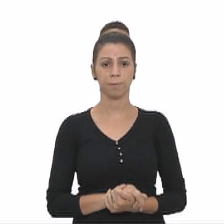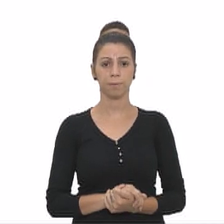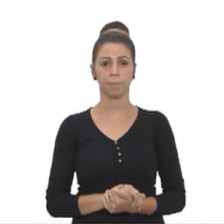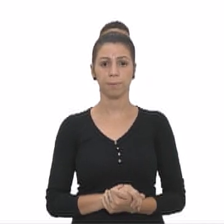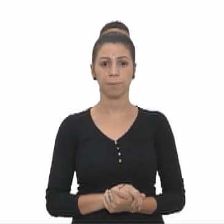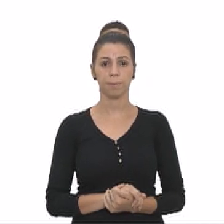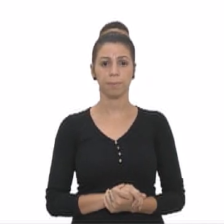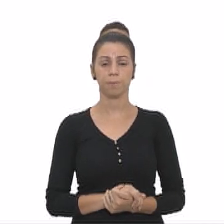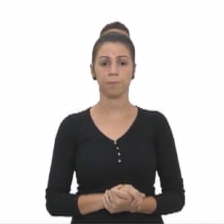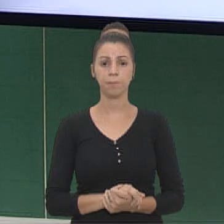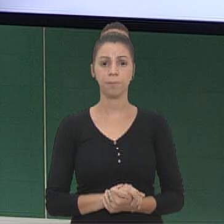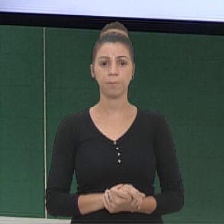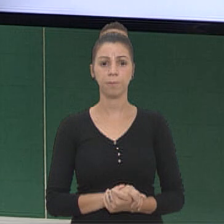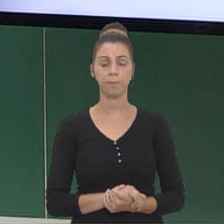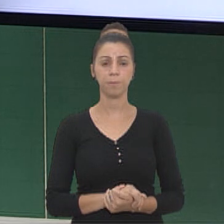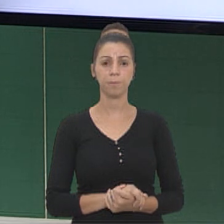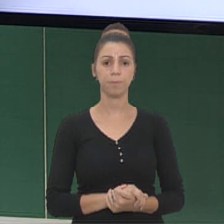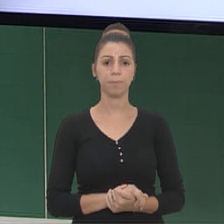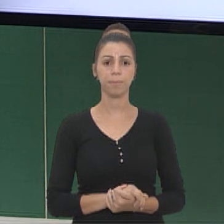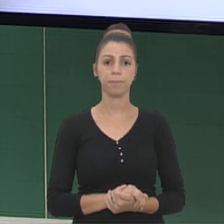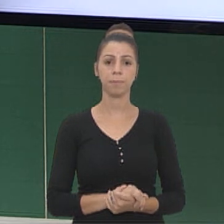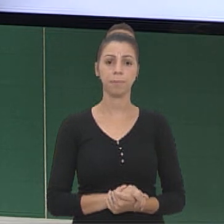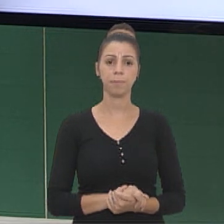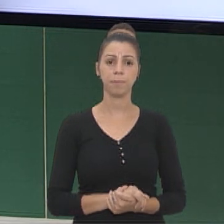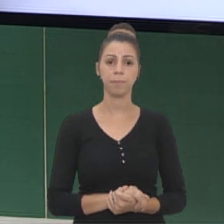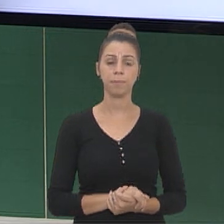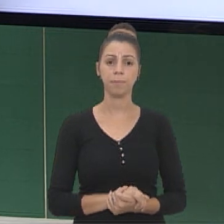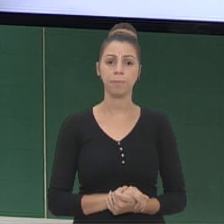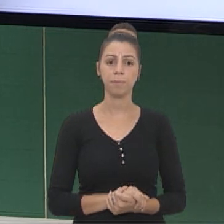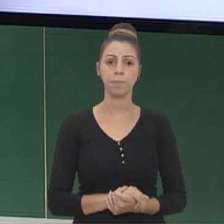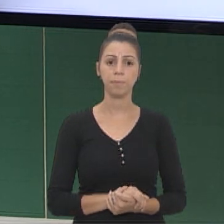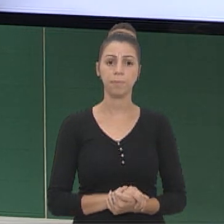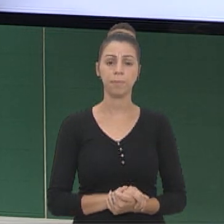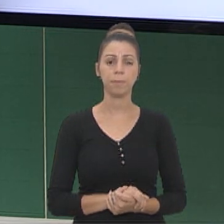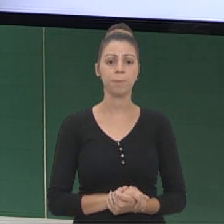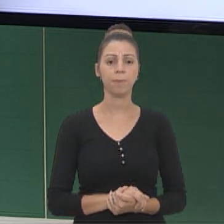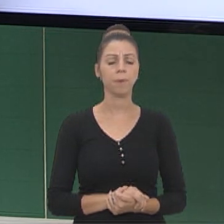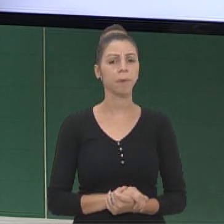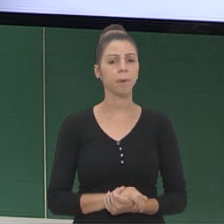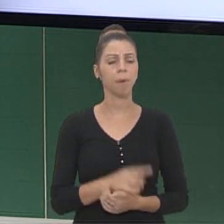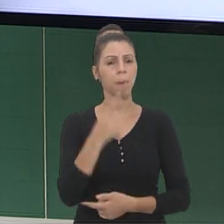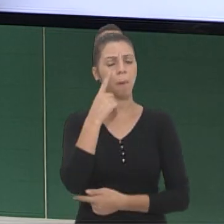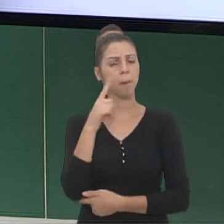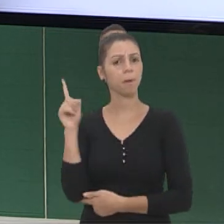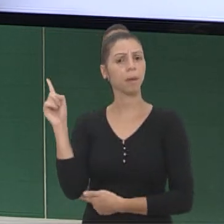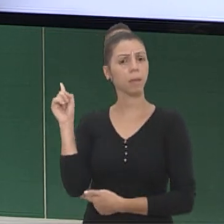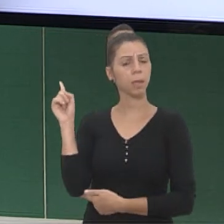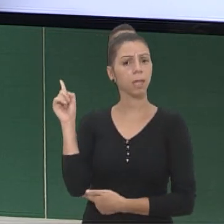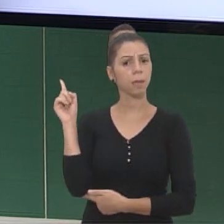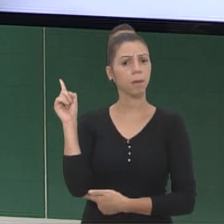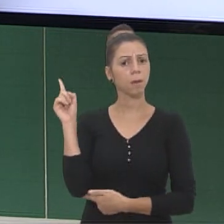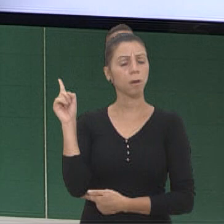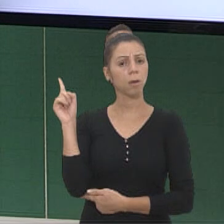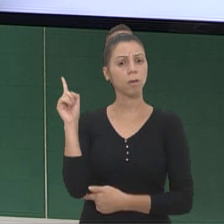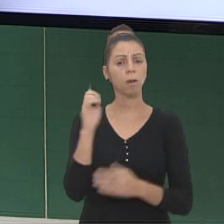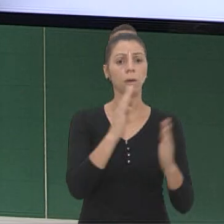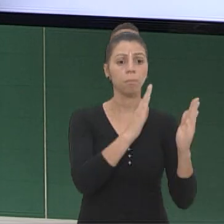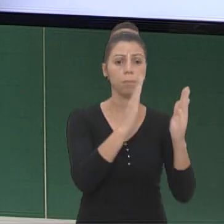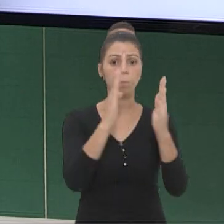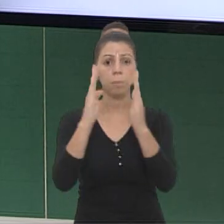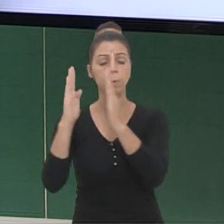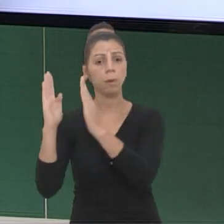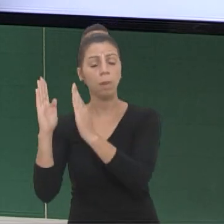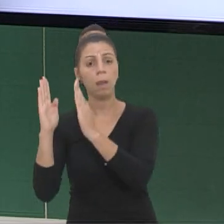mais personas. Donde conseguiremos os livros? Estanterias. Olha só, essa biblioteca digital que nós